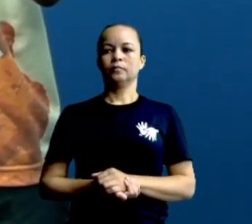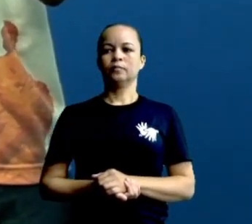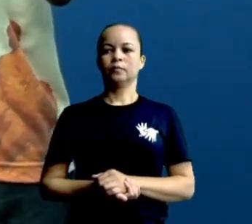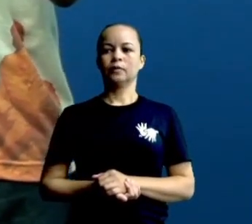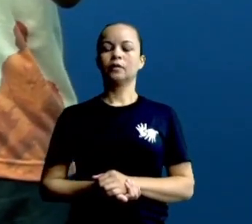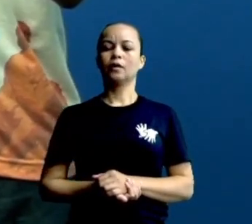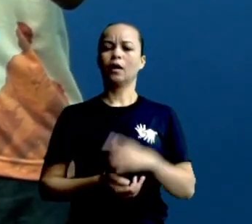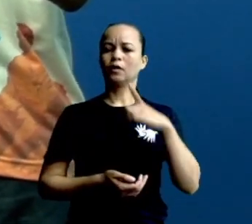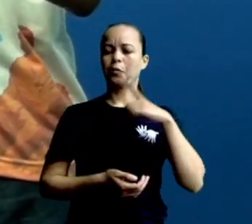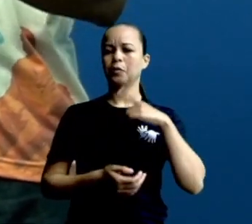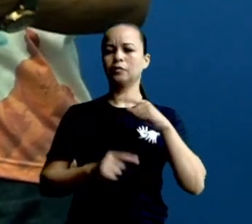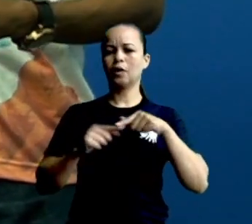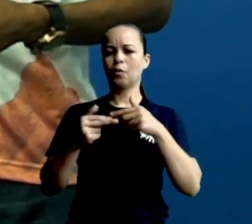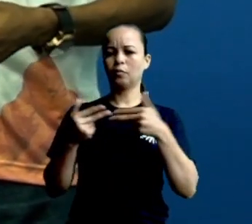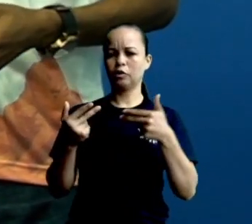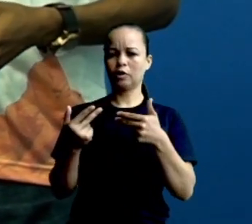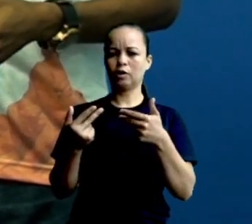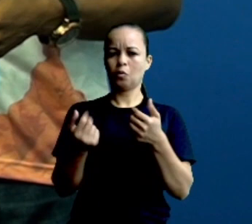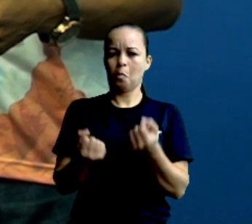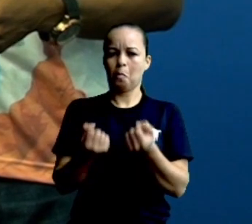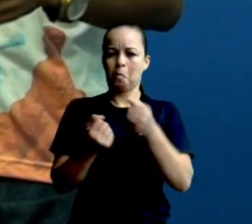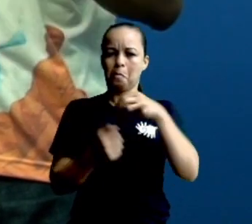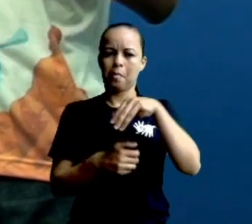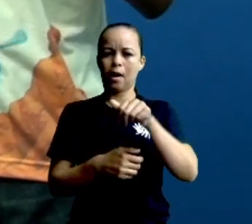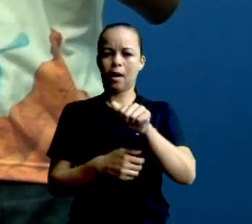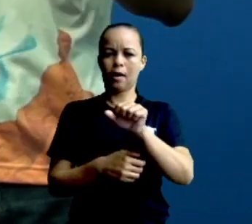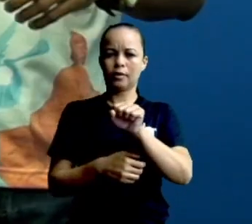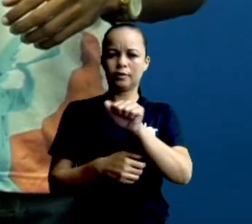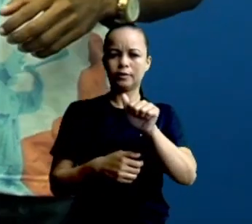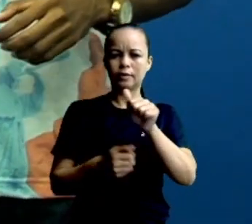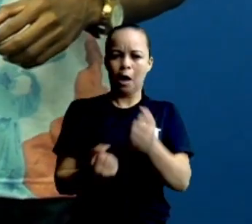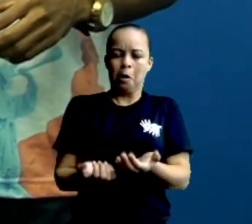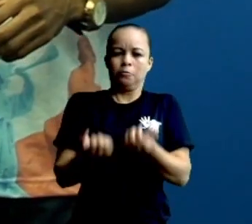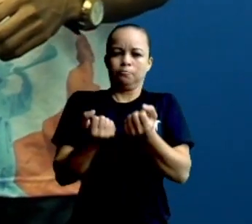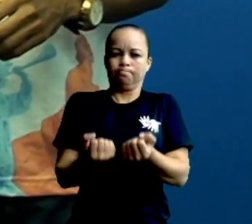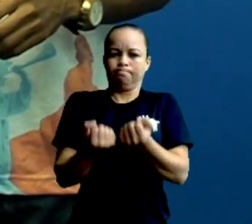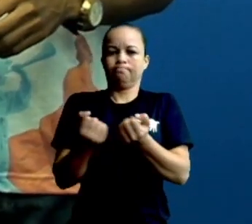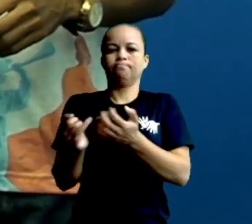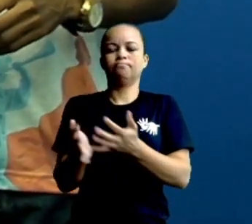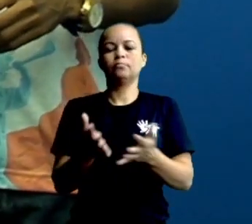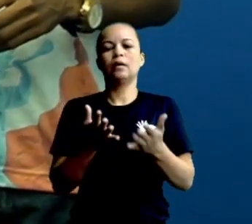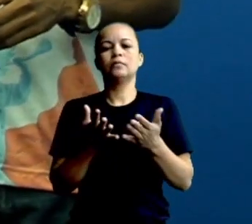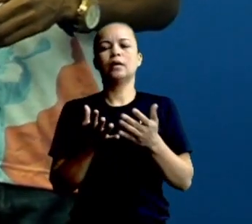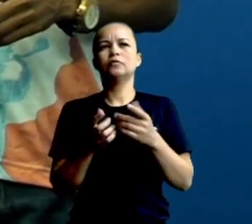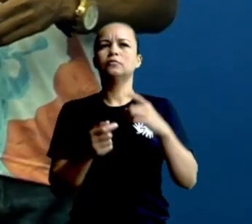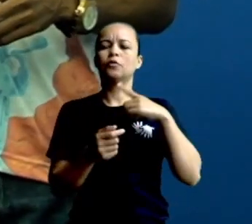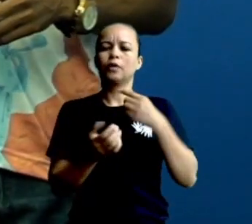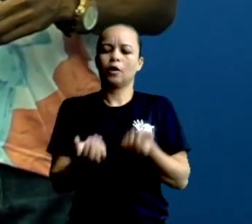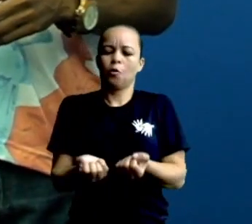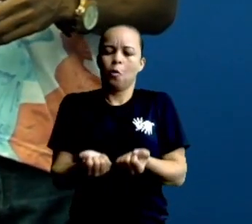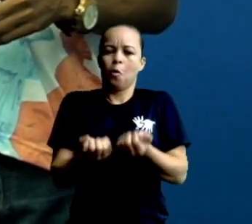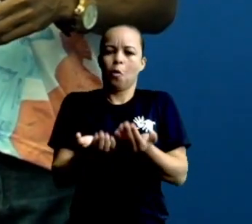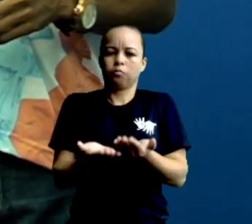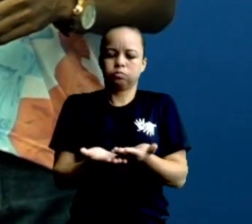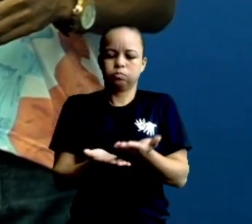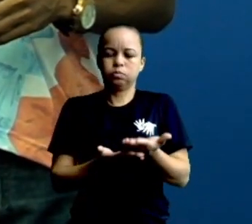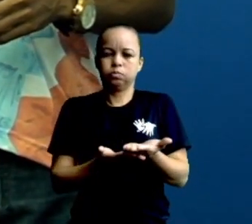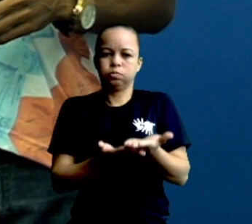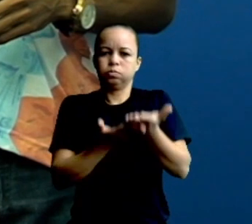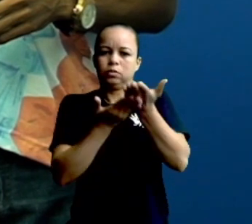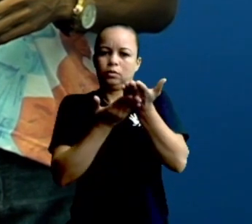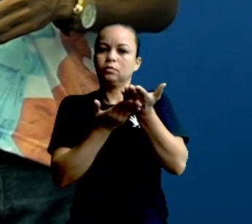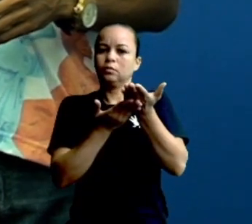um certo objeto com massa, beleza? Se eu quero erguer ele até uma certa altura, de 1 metro,